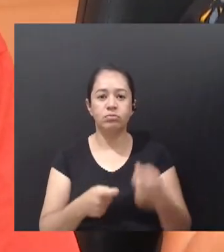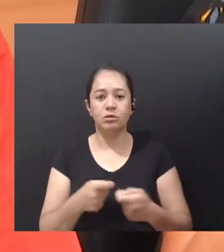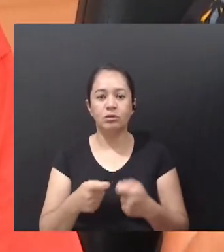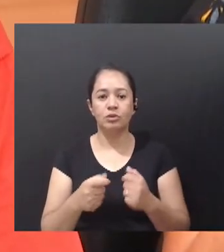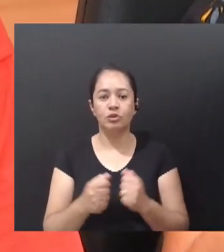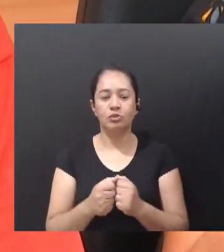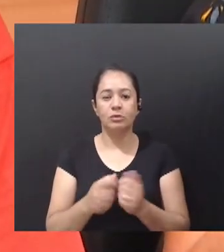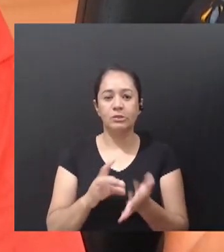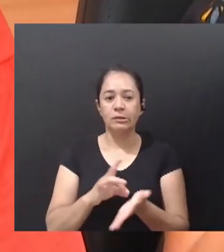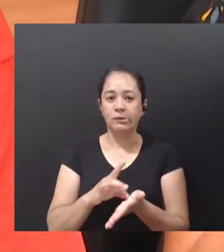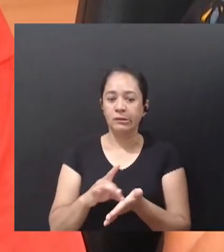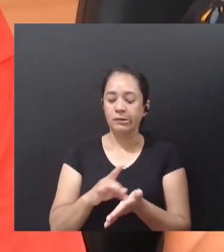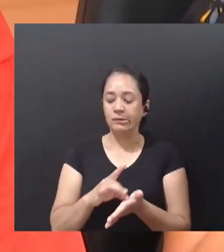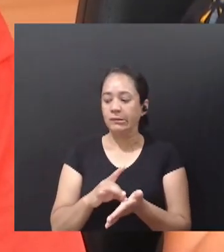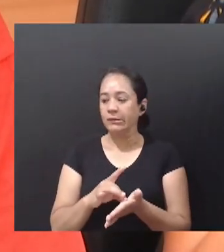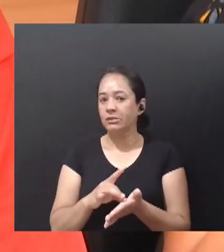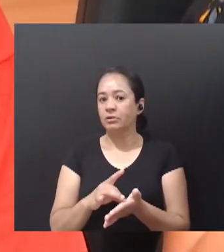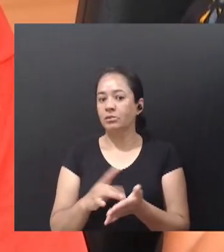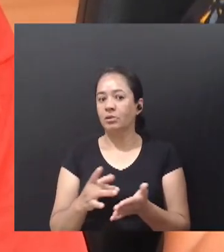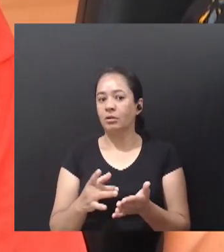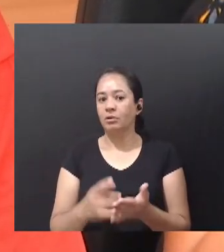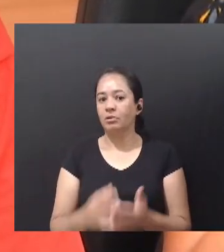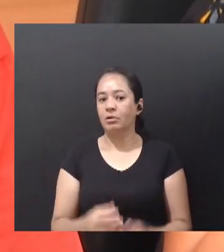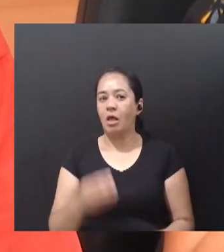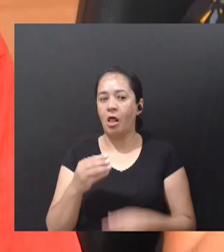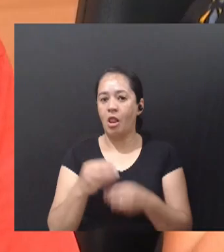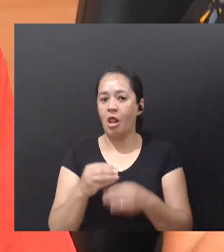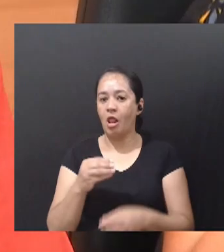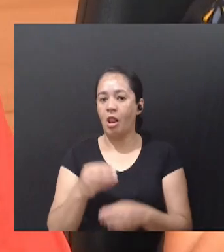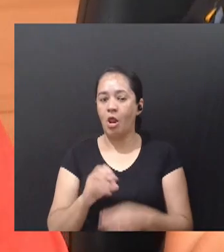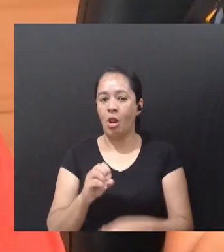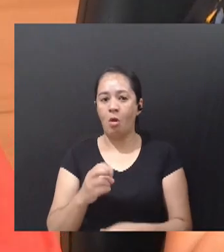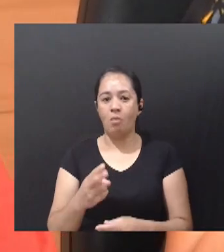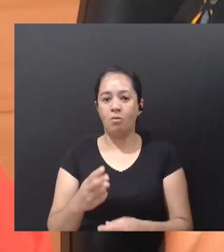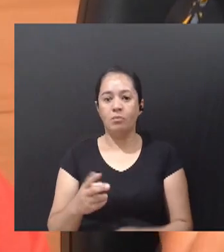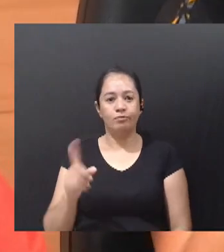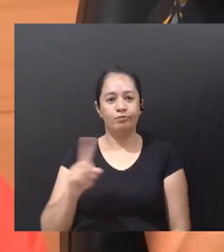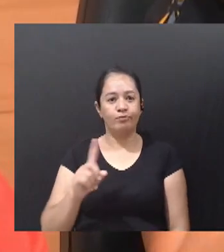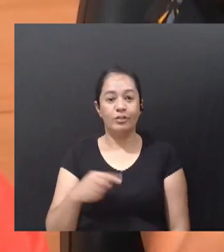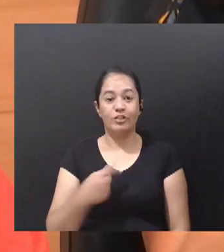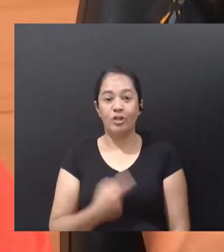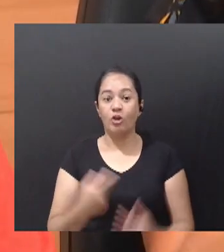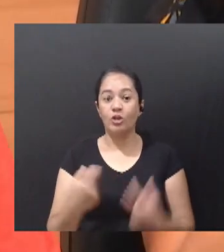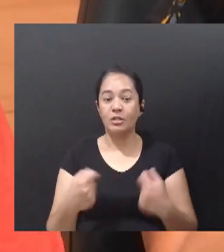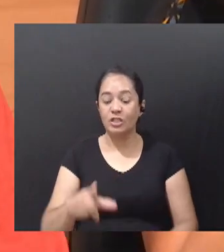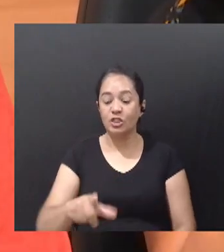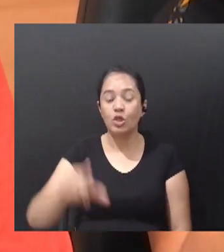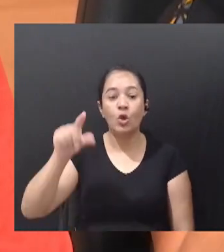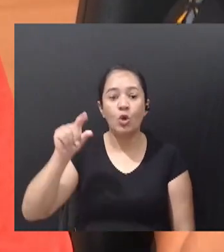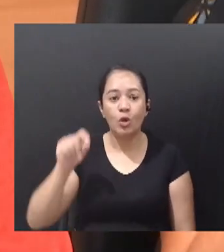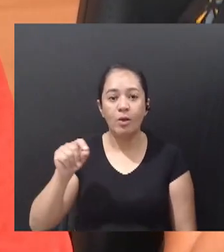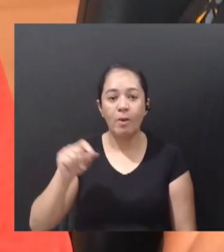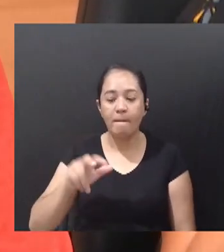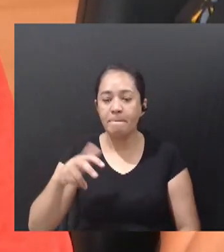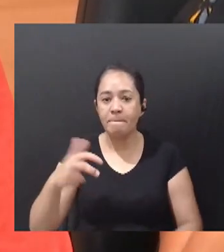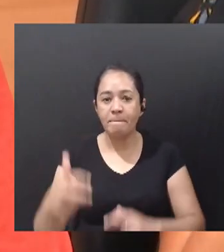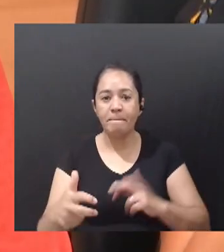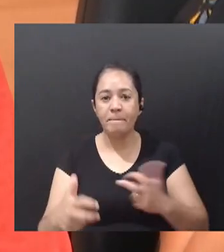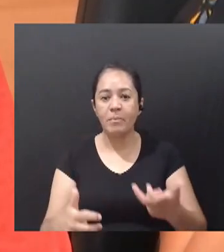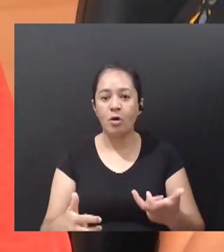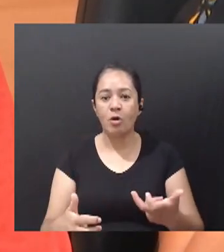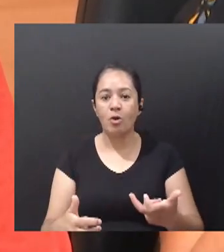e recebendo em emendas ou encargos. A gente prefere morrer de